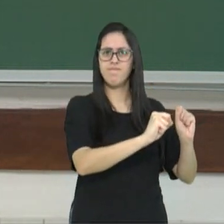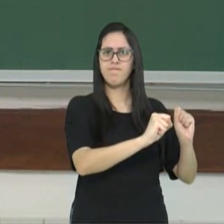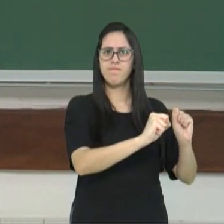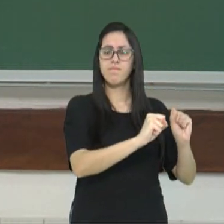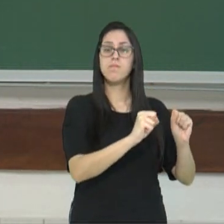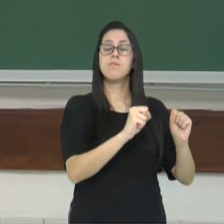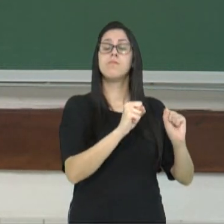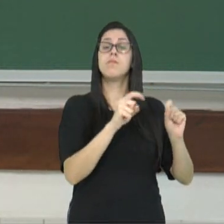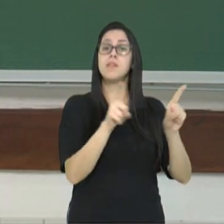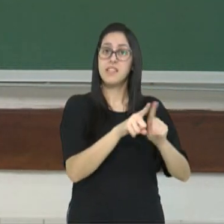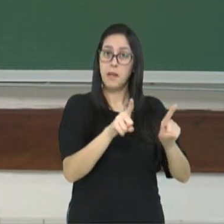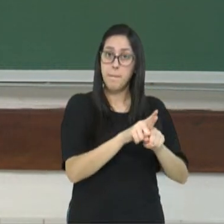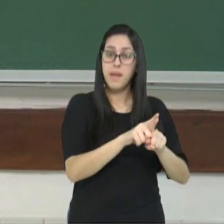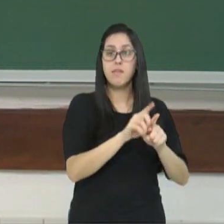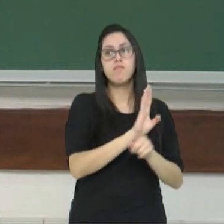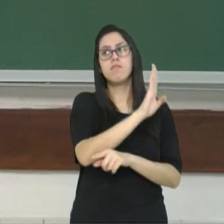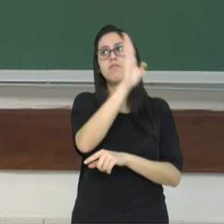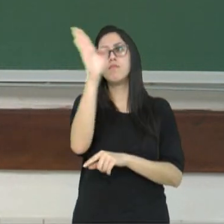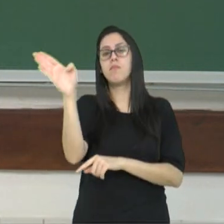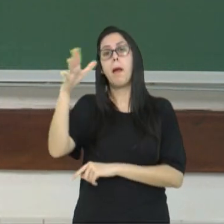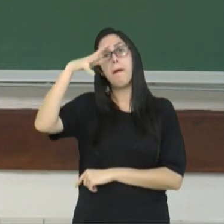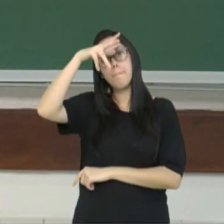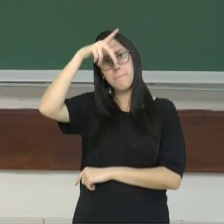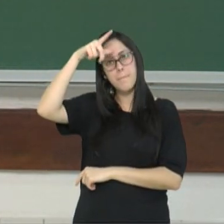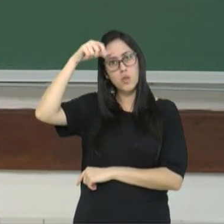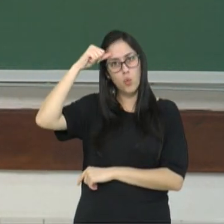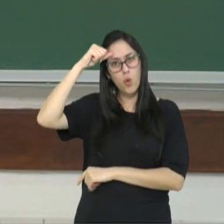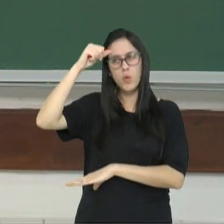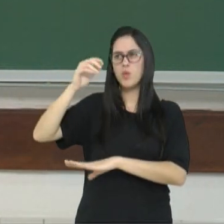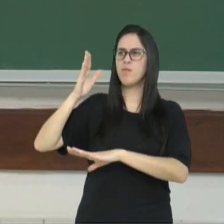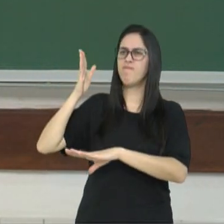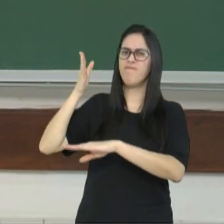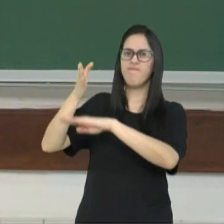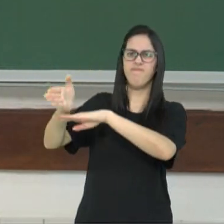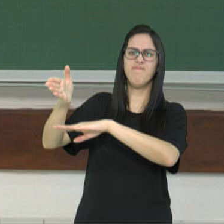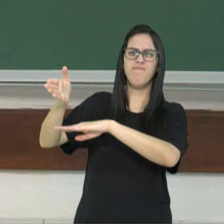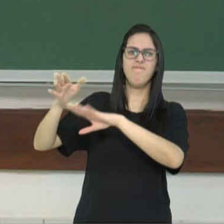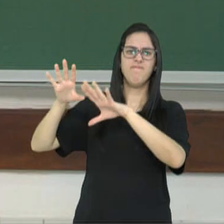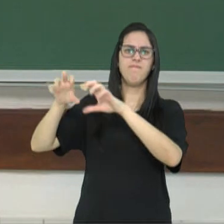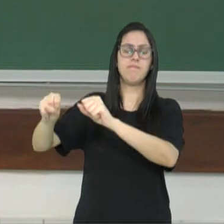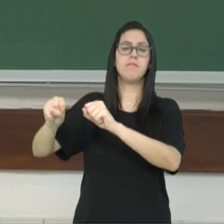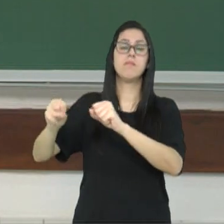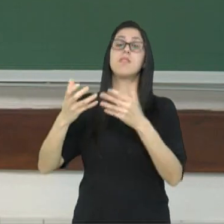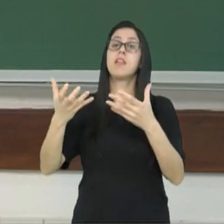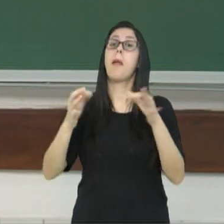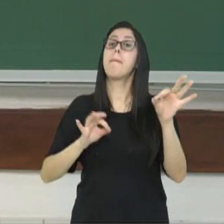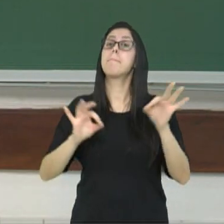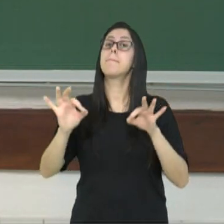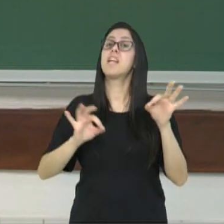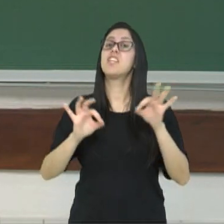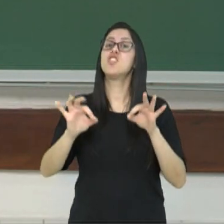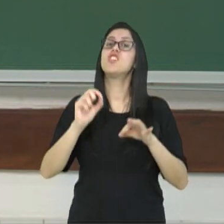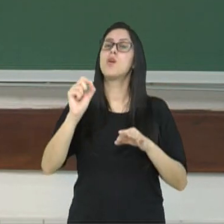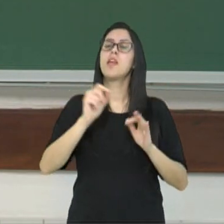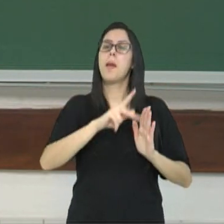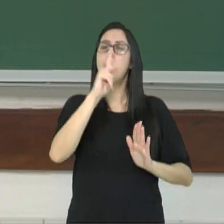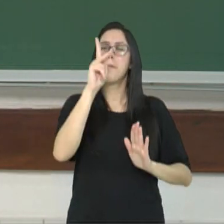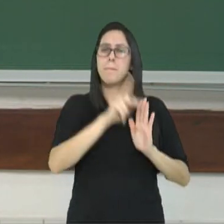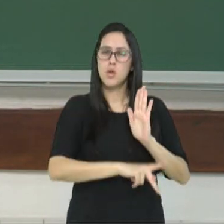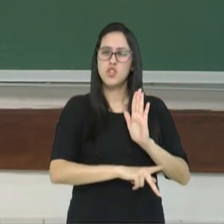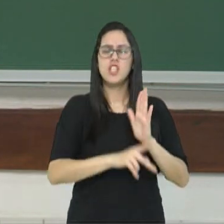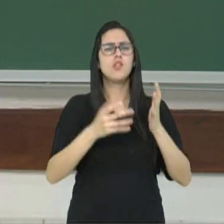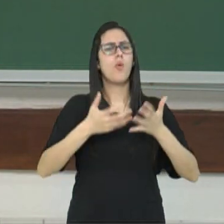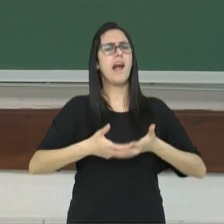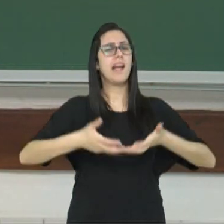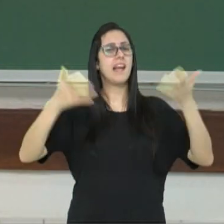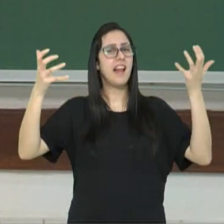Grosso, nesse território aí. Ele faz a primeira invasão. Após isso, ele vai planejar, então, o projeto do Grande